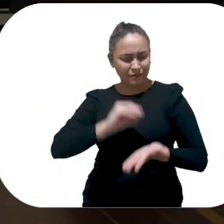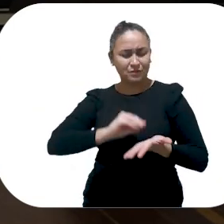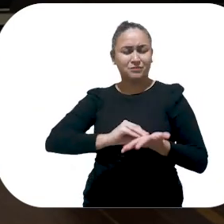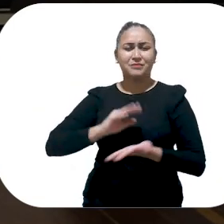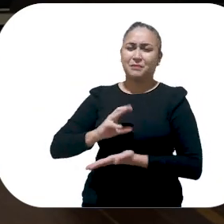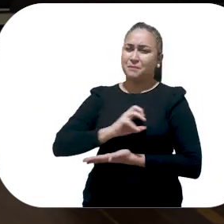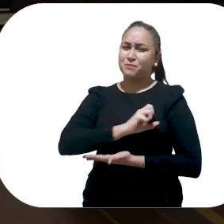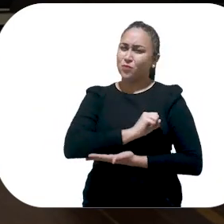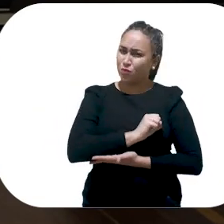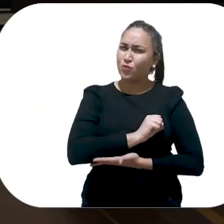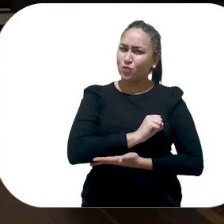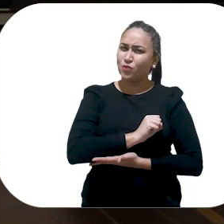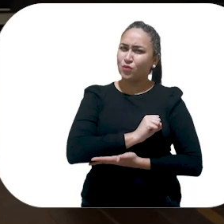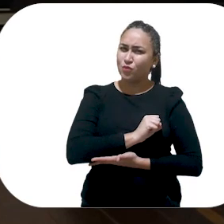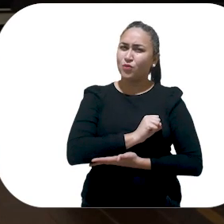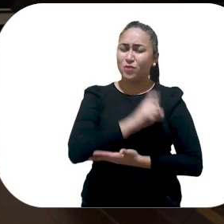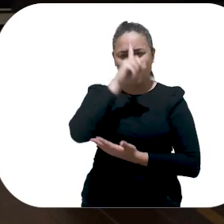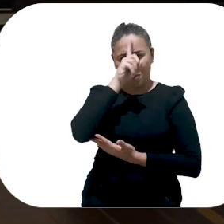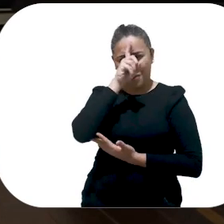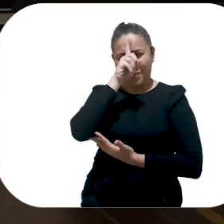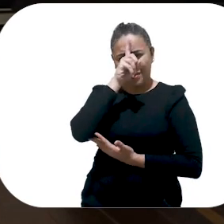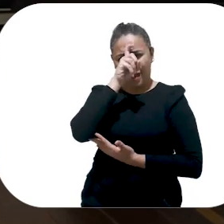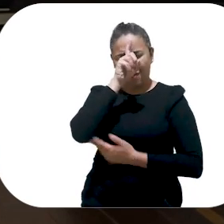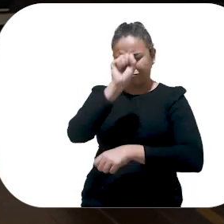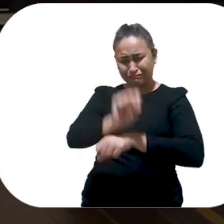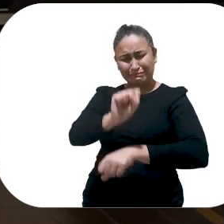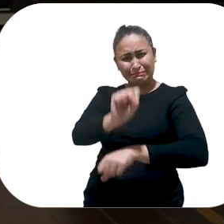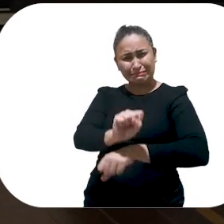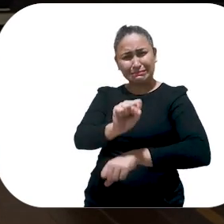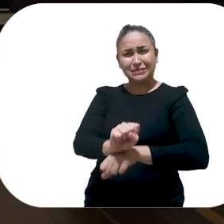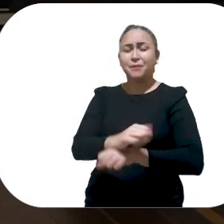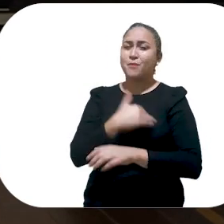amor. Morre na fila dos hospitais.